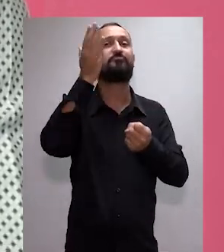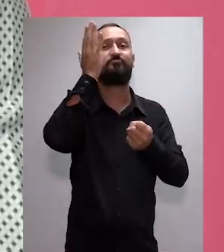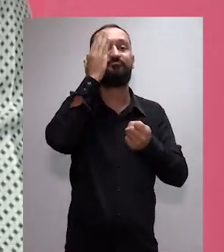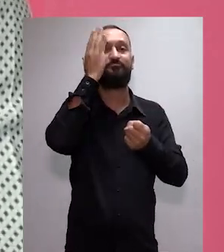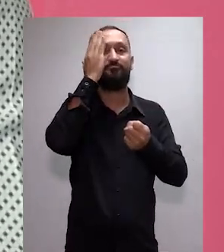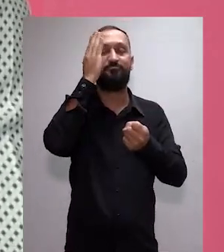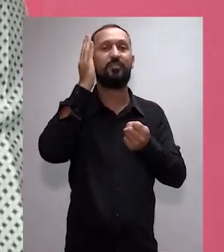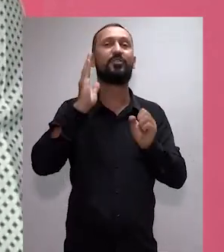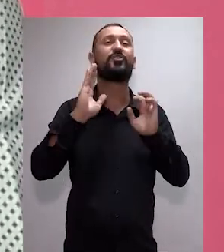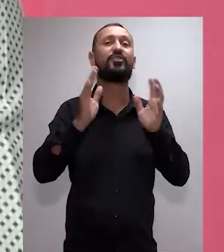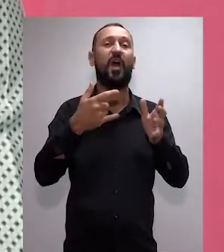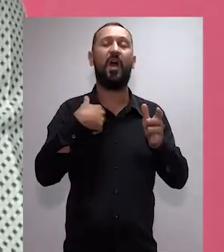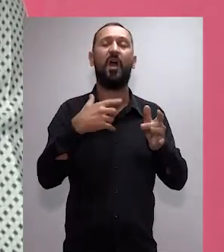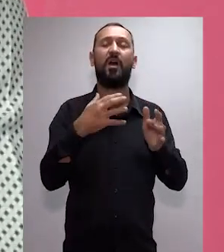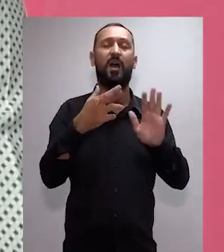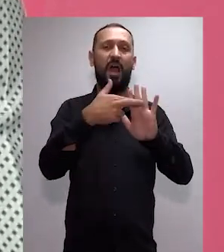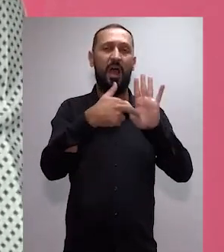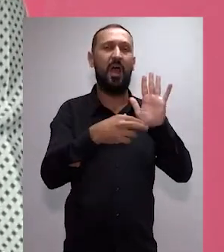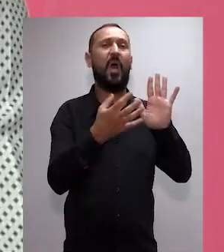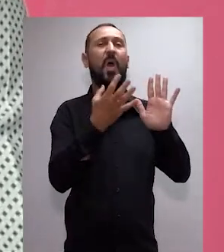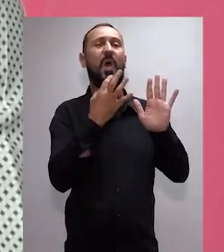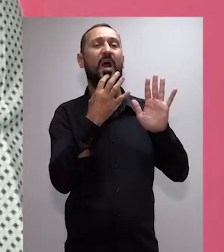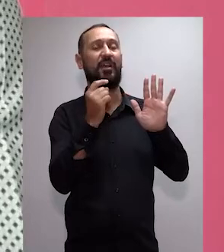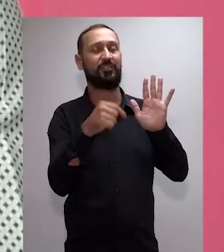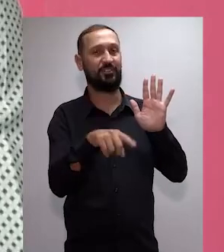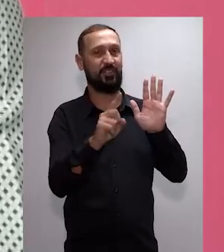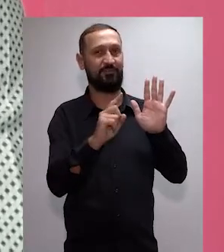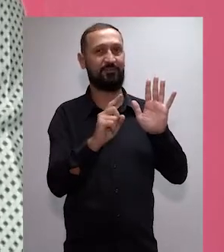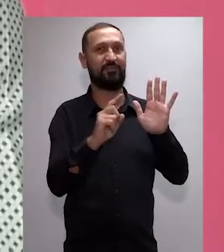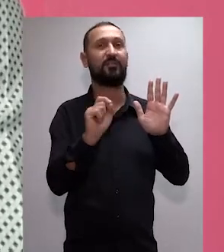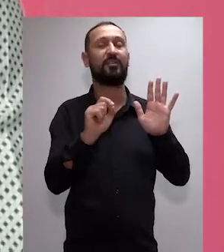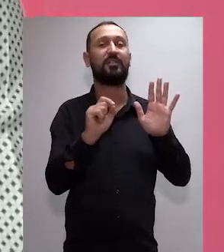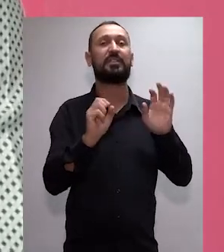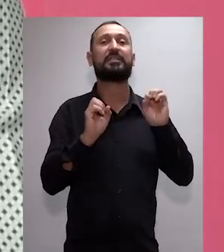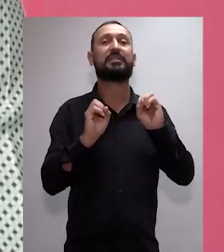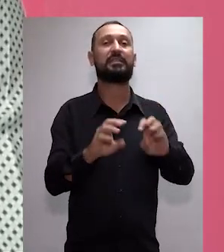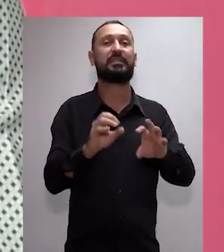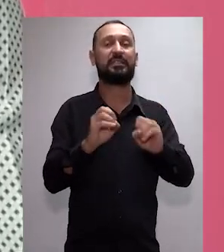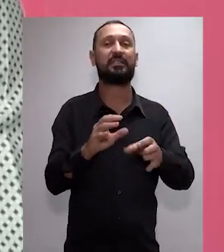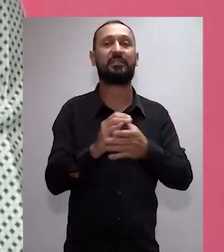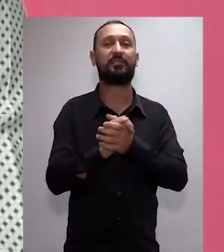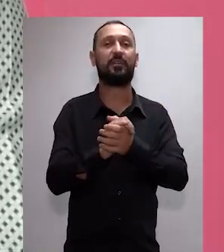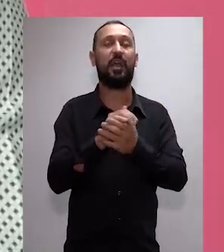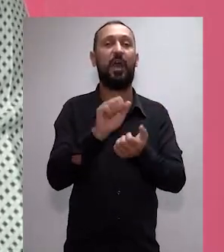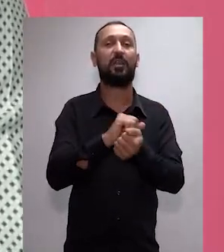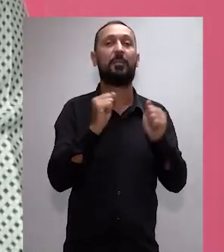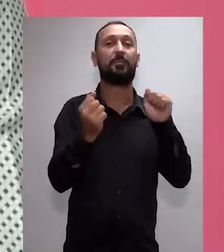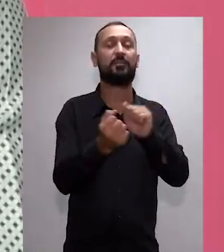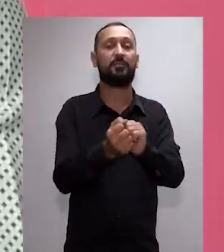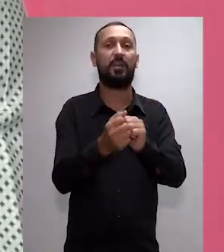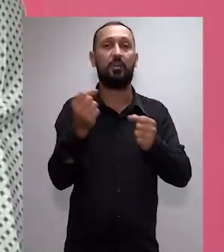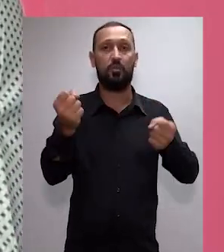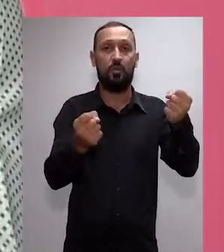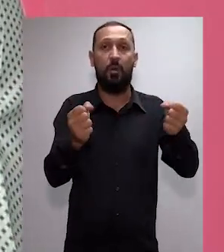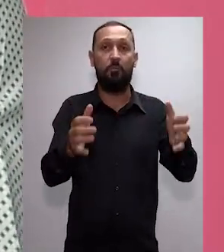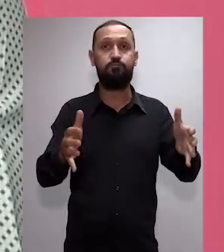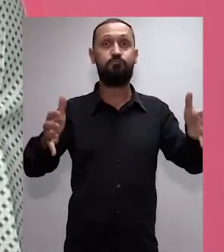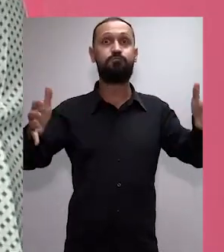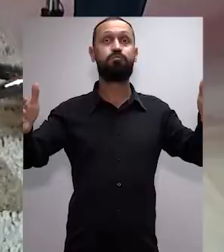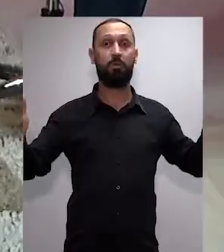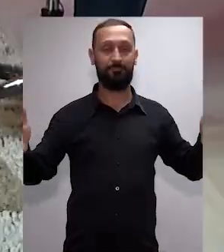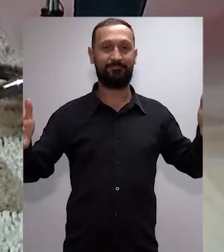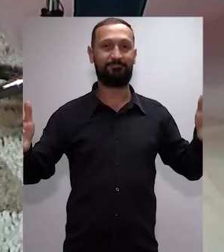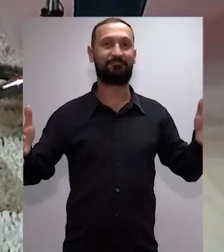condutores, eles já sabem dirigir, eles já conhecem as regras de trânsito. O que a gente trabalha com ele? A gente faz a adaptação do tamanho